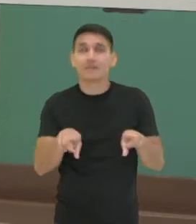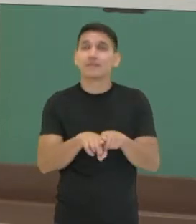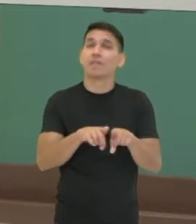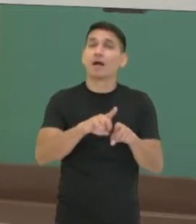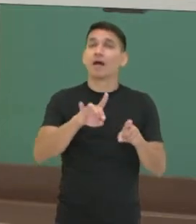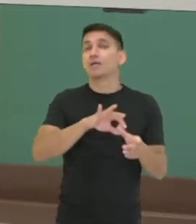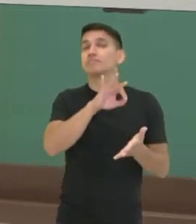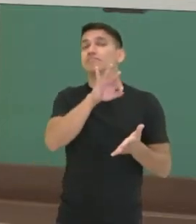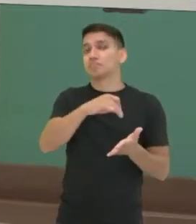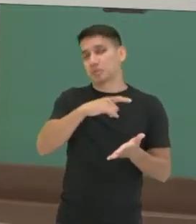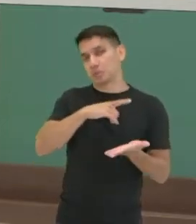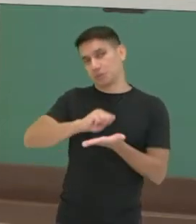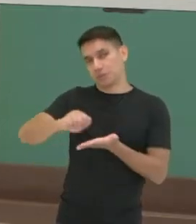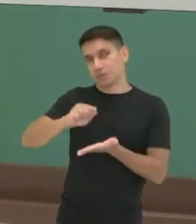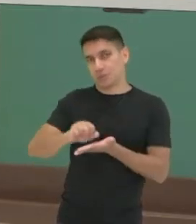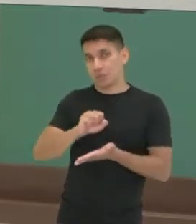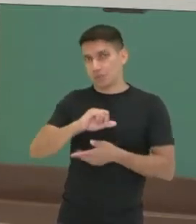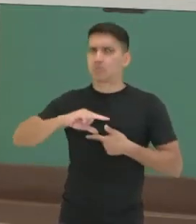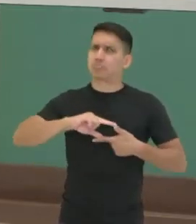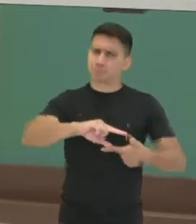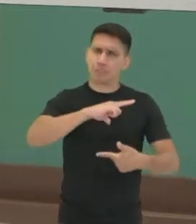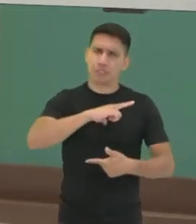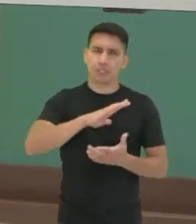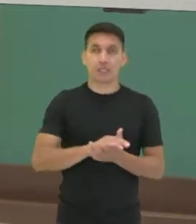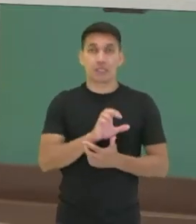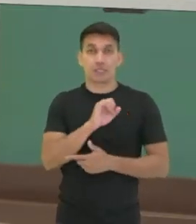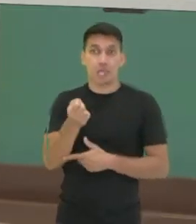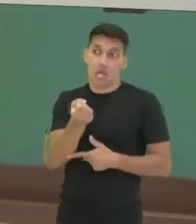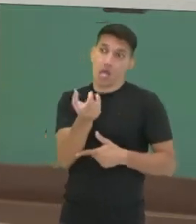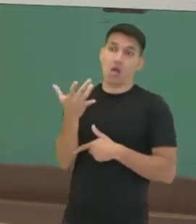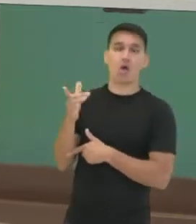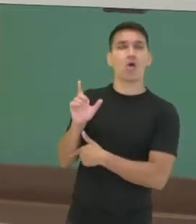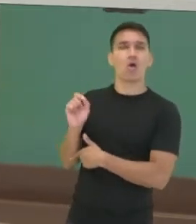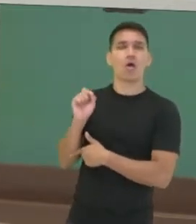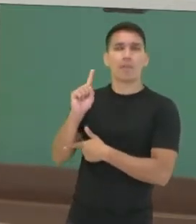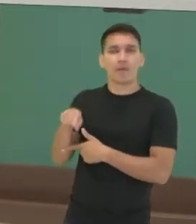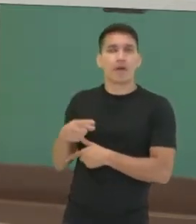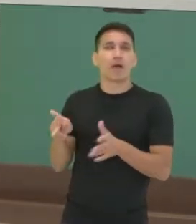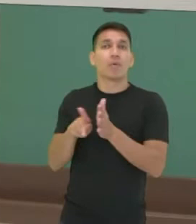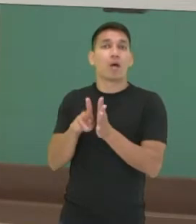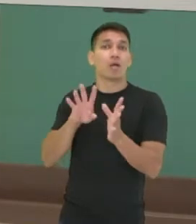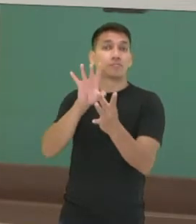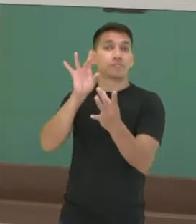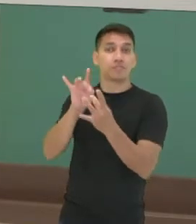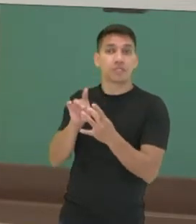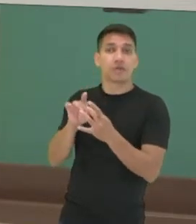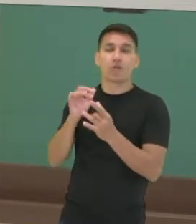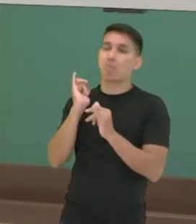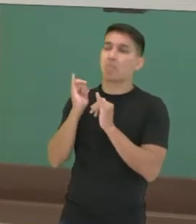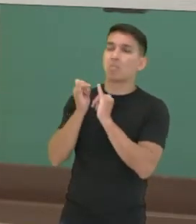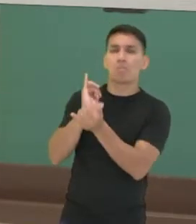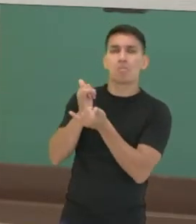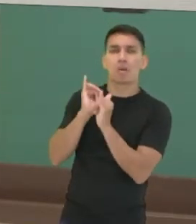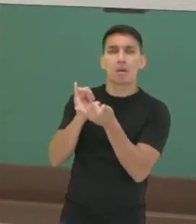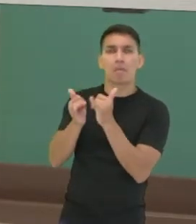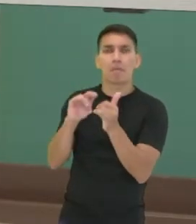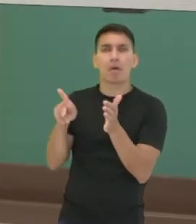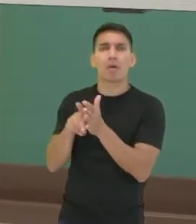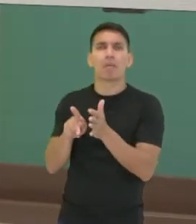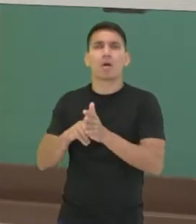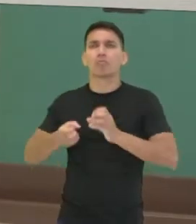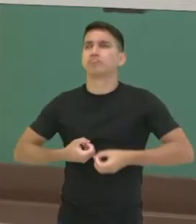escrito. Para as tradições que ainda são de oralidade, continua se passando por meio de